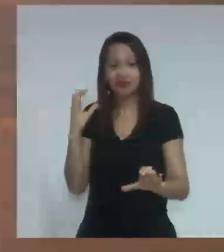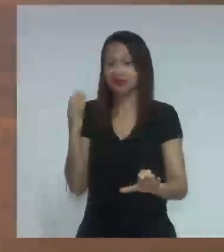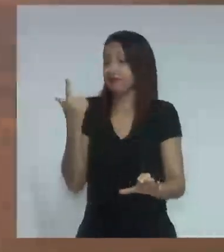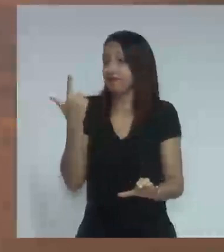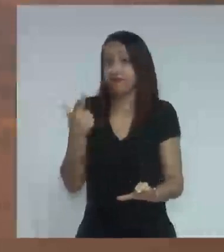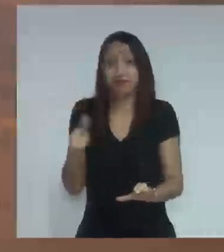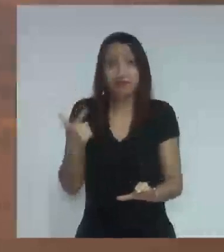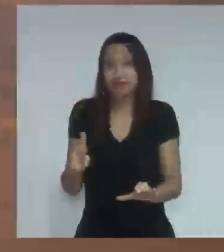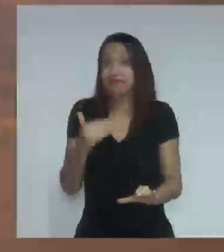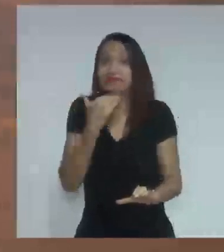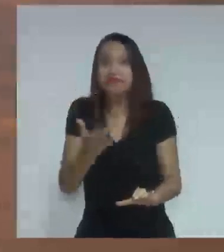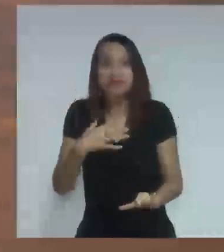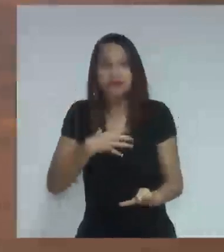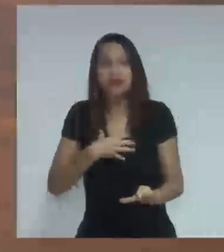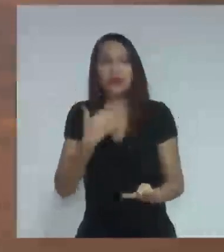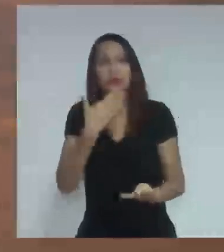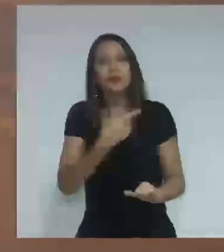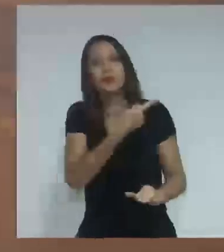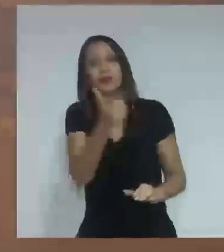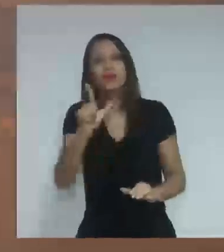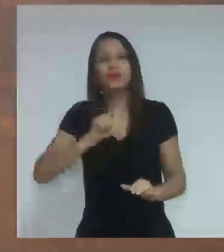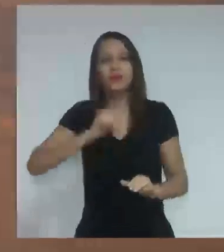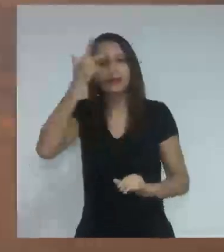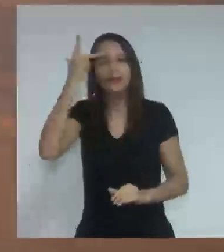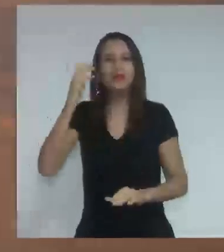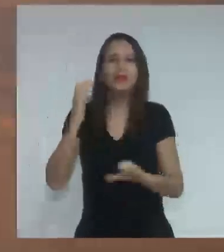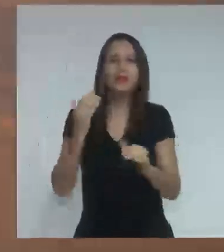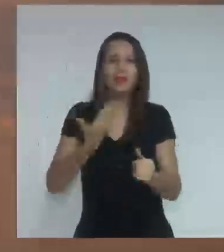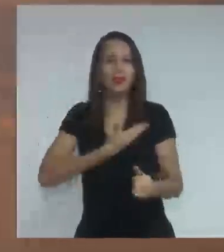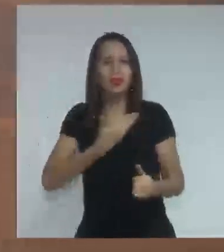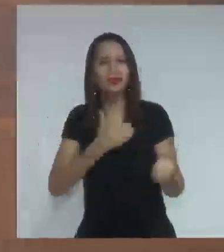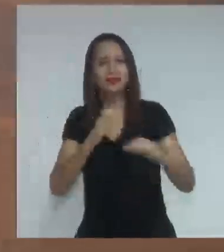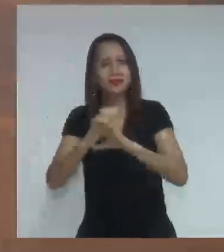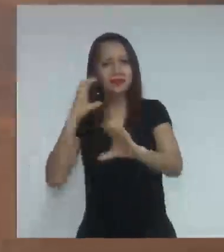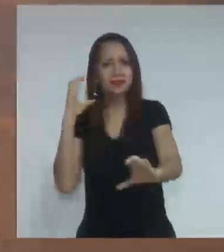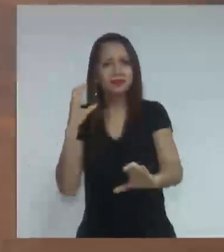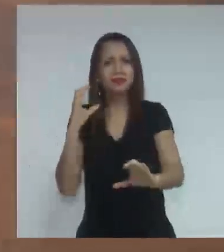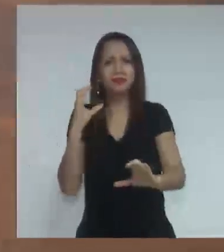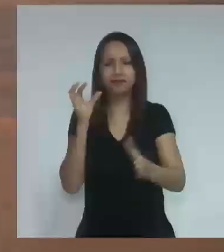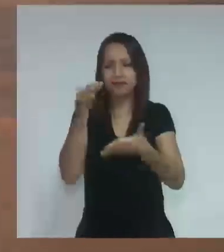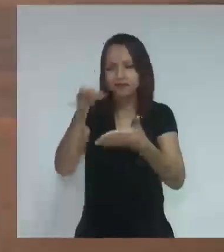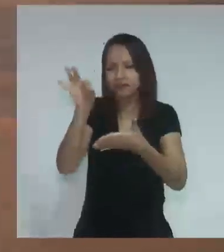assim, poderia pedir para algum amigo que é engenheiro fazer, então, alguns